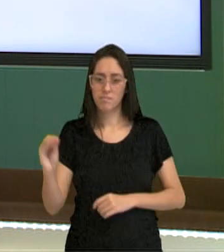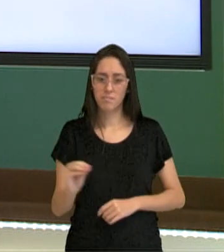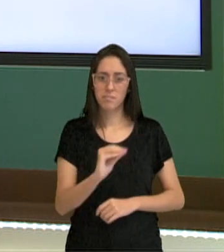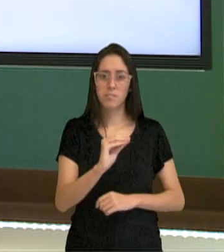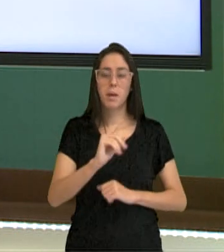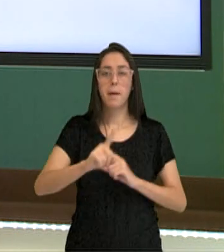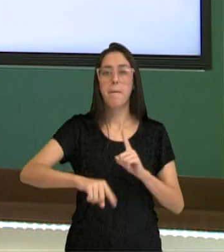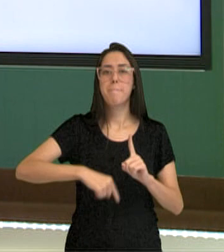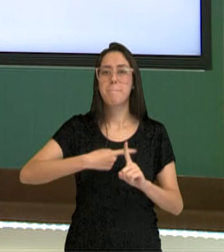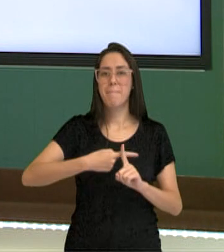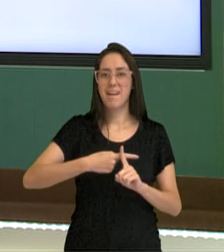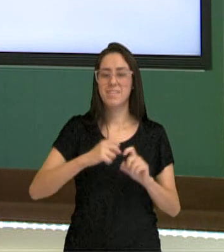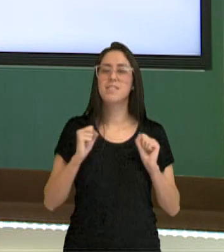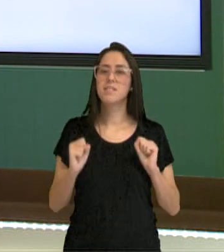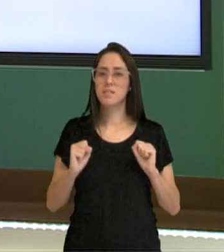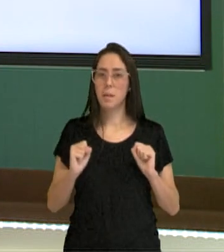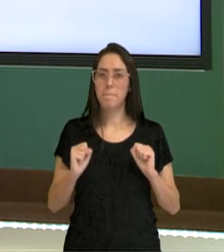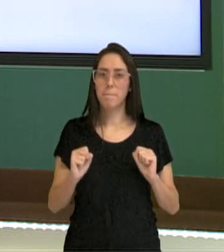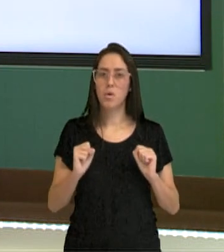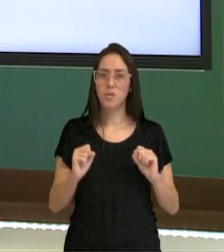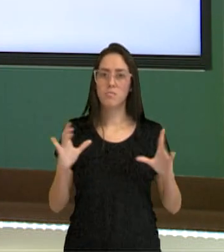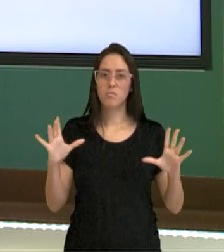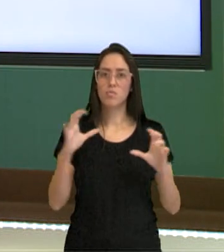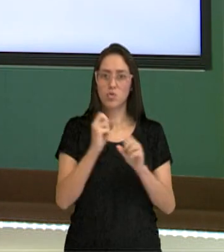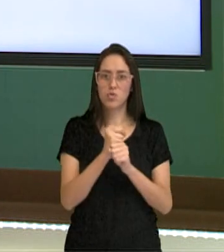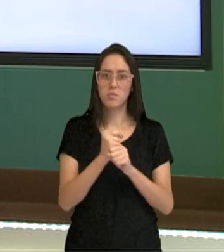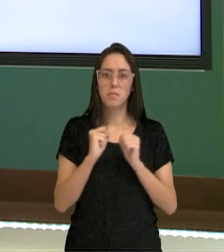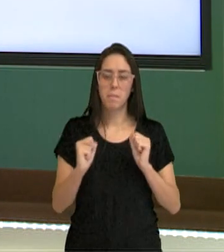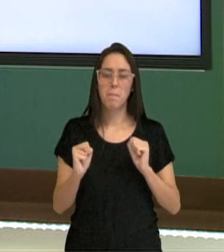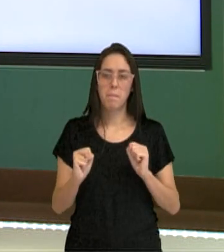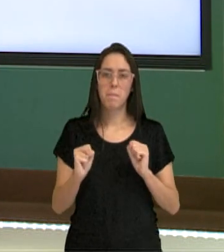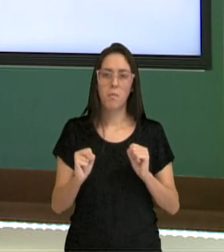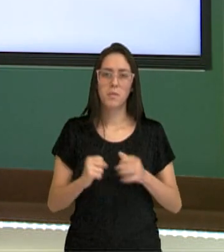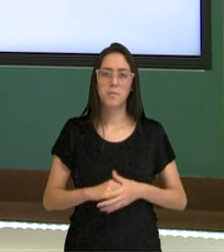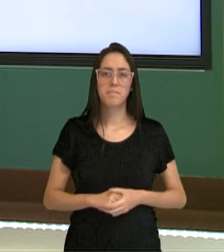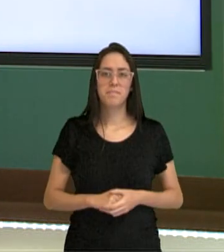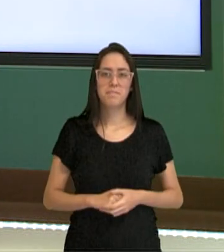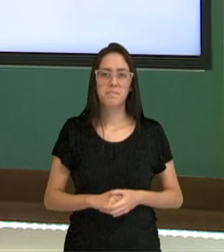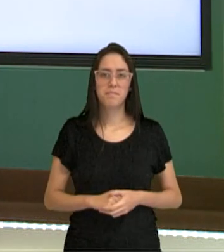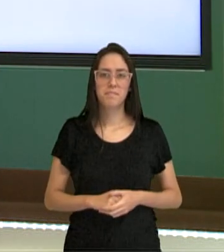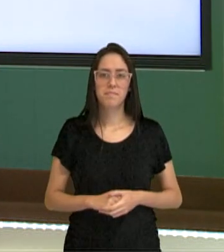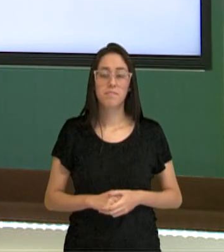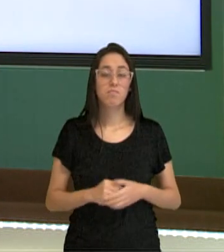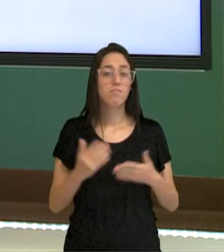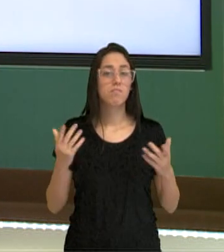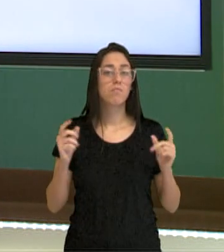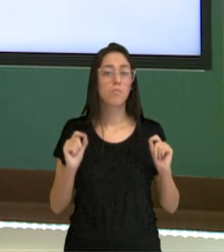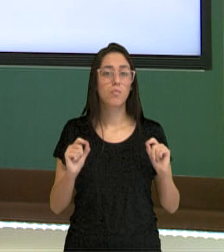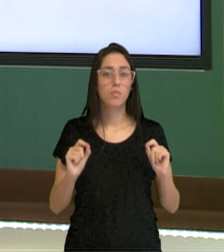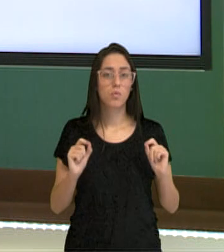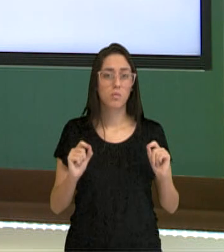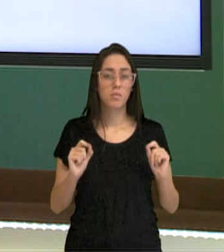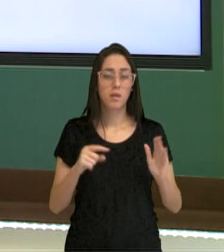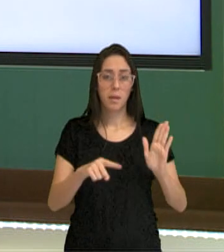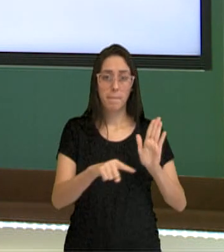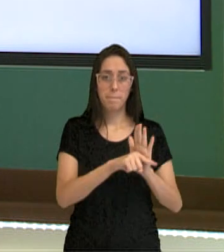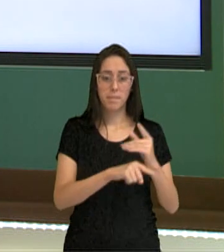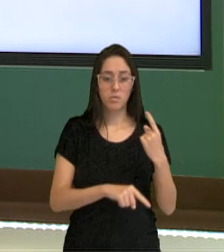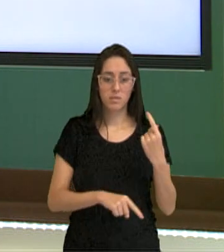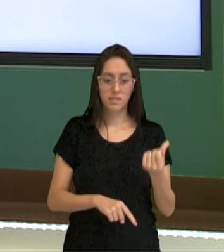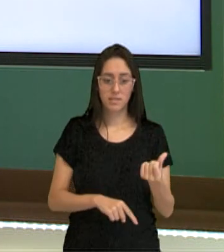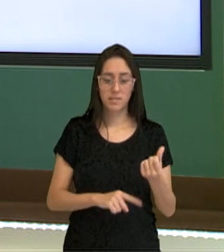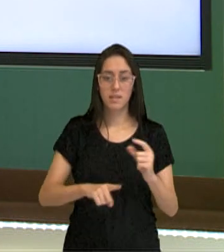mais. É como se você somasse 16 de ambos os lados. Ó. Tá bom? Então, o que, que eu vou ter? Menos 16 com